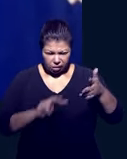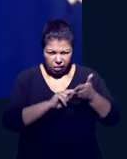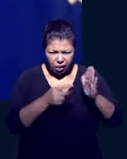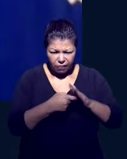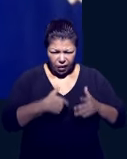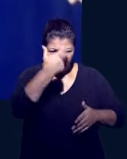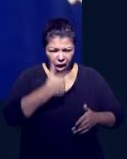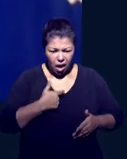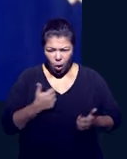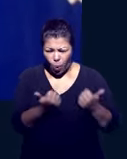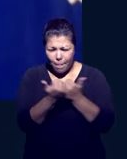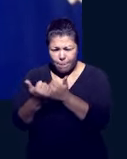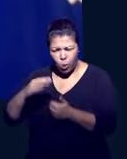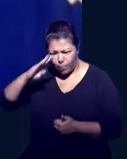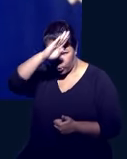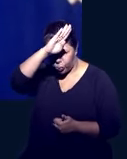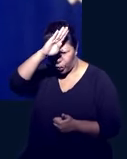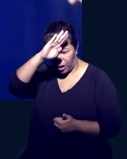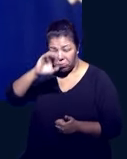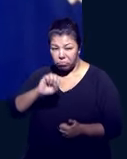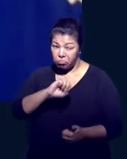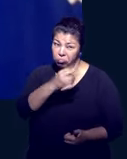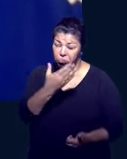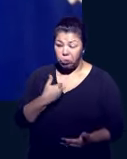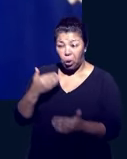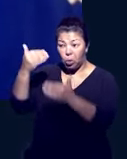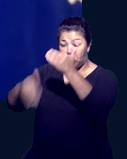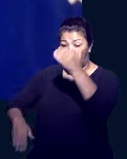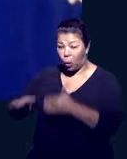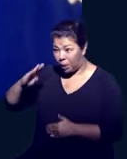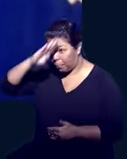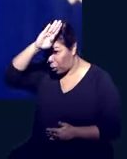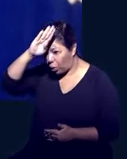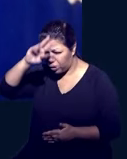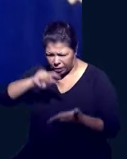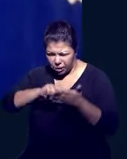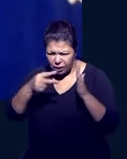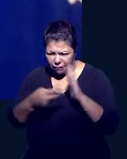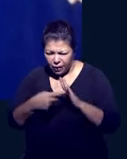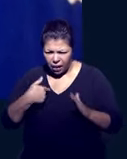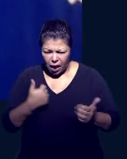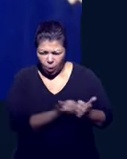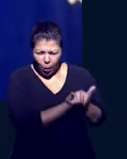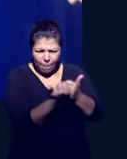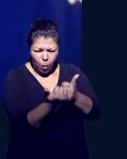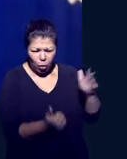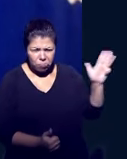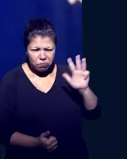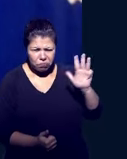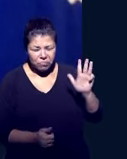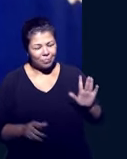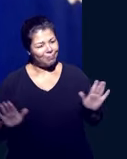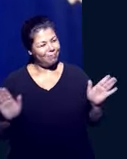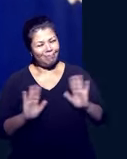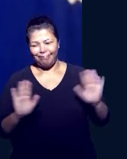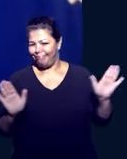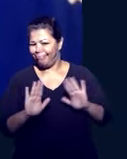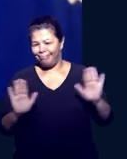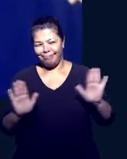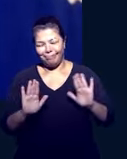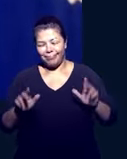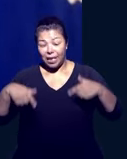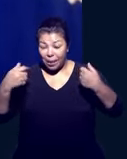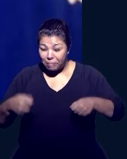discordar da do governo anterior e do próprio ex-presidente bolsonaro não significa que alguém seja petista então há um